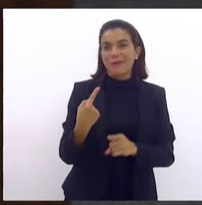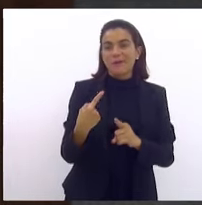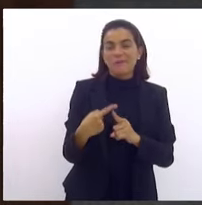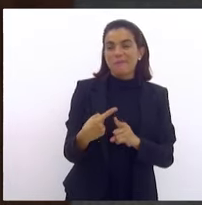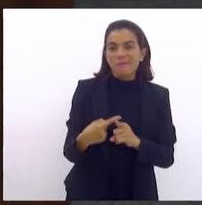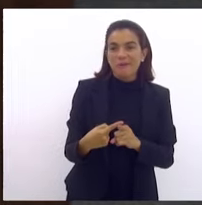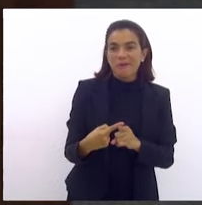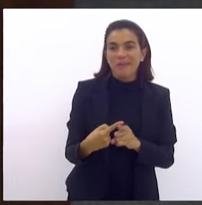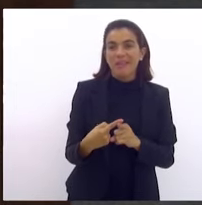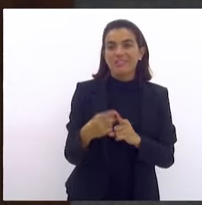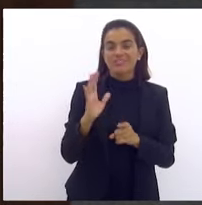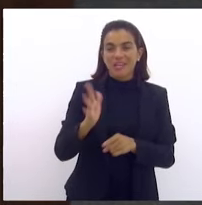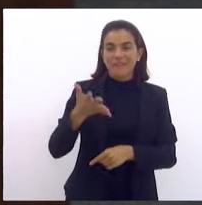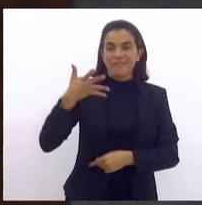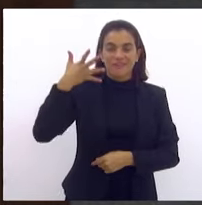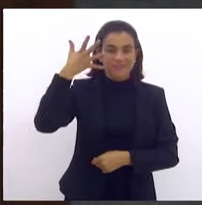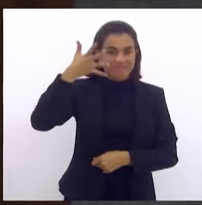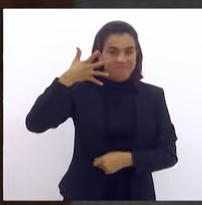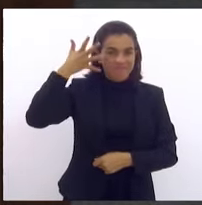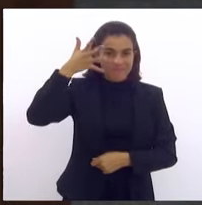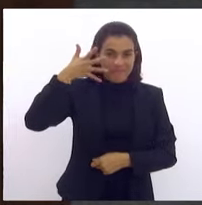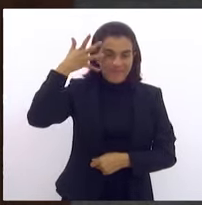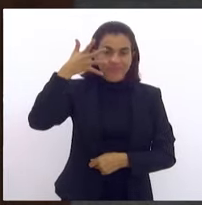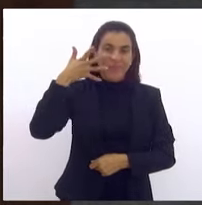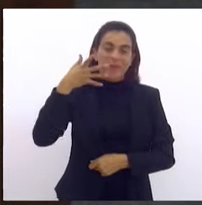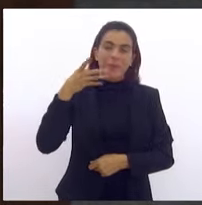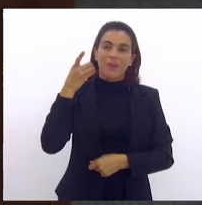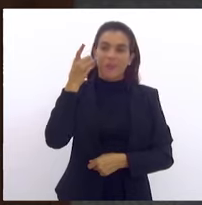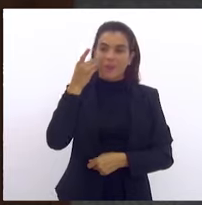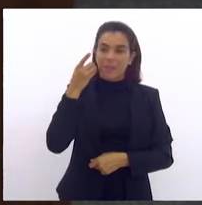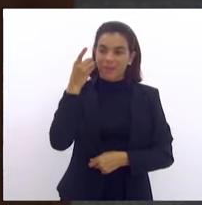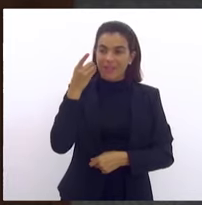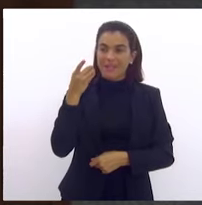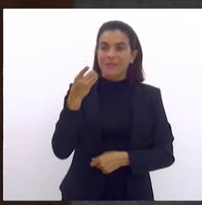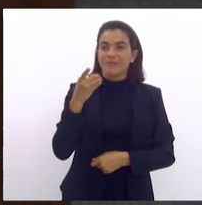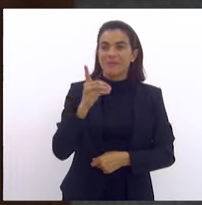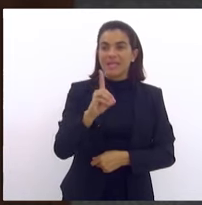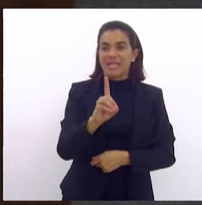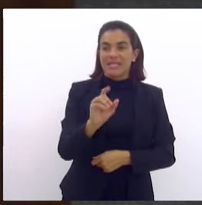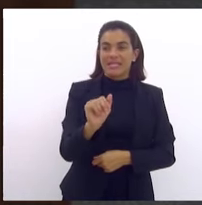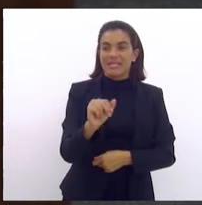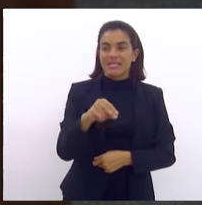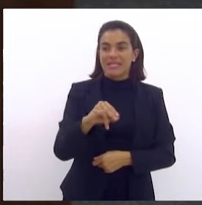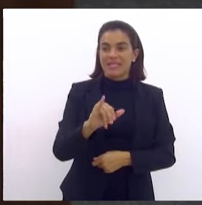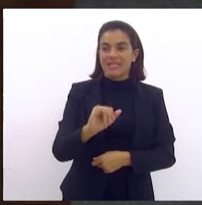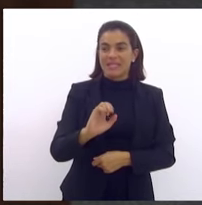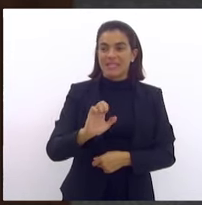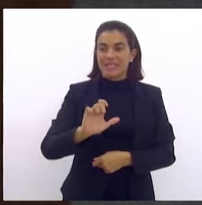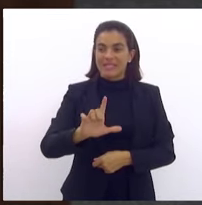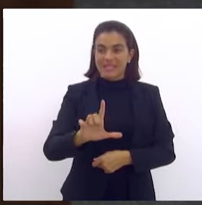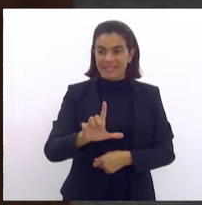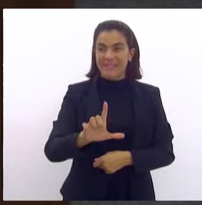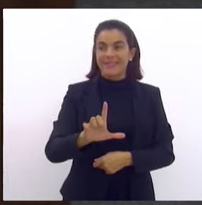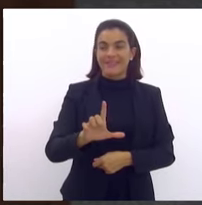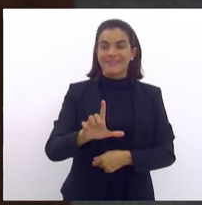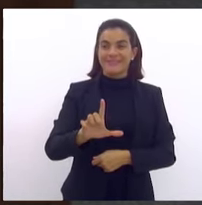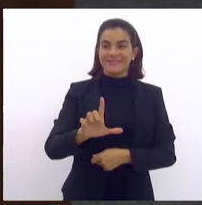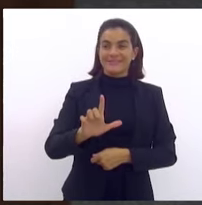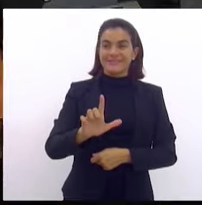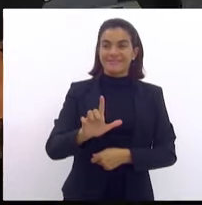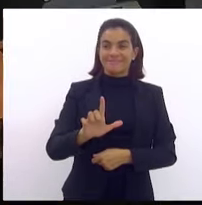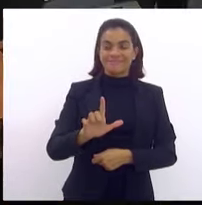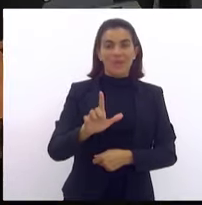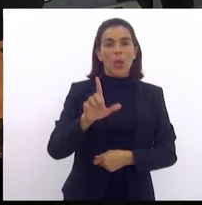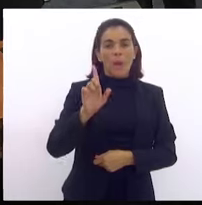conforme foi falado pelo deputado Daniel aqui, Librelon, é